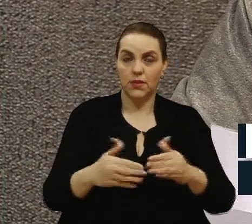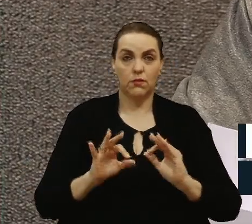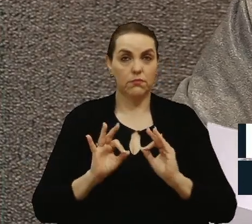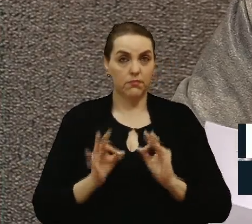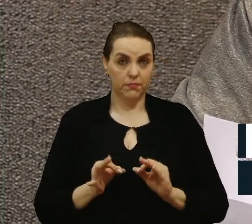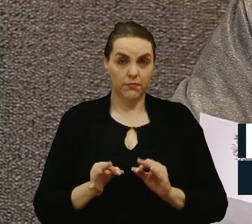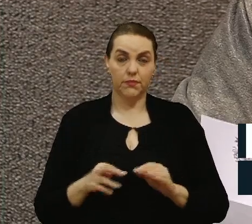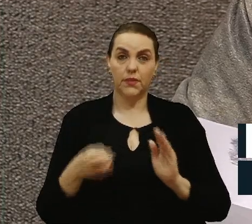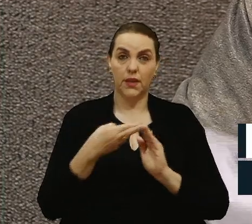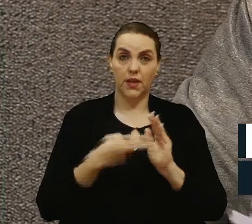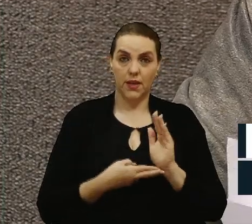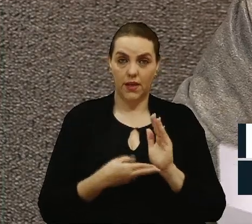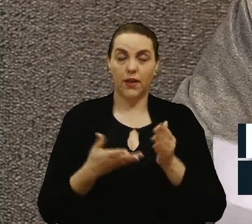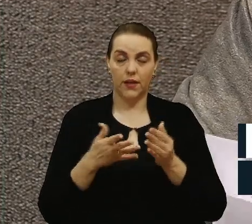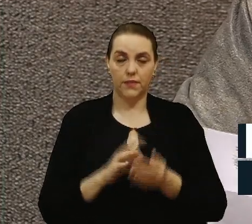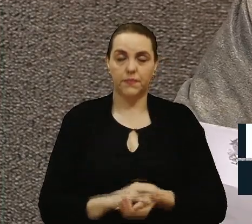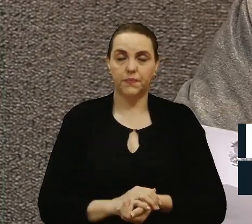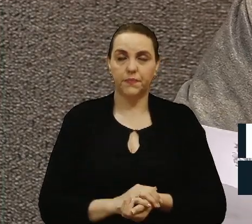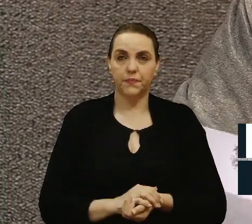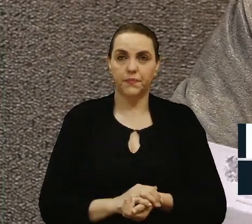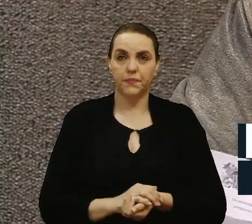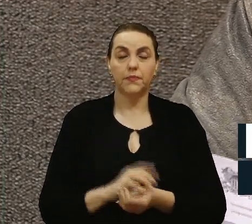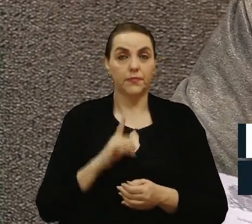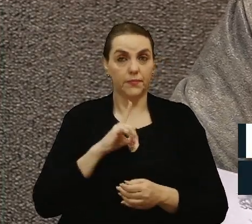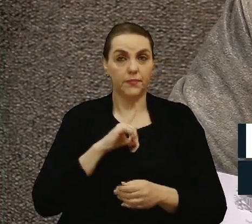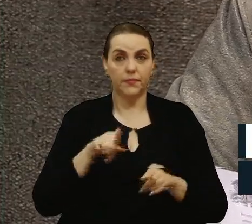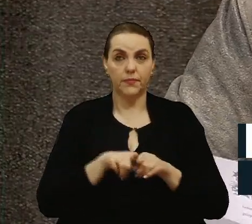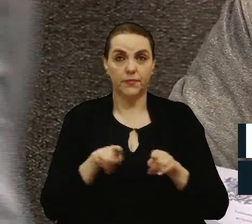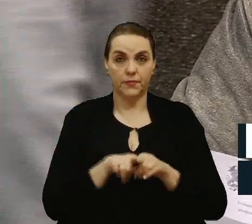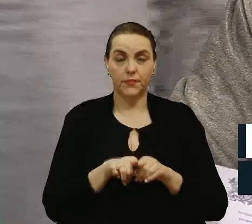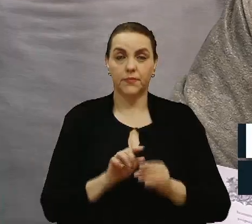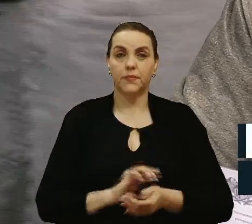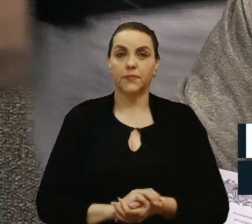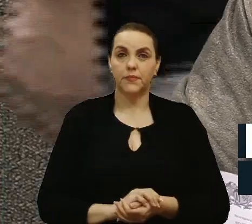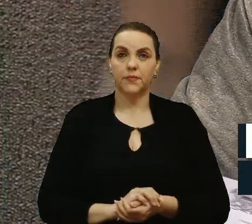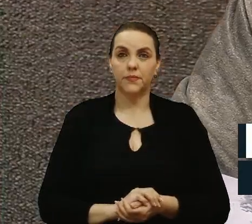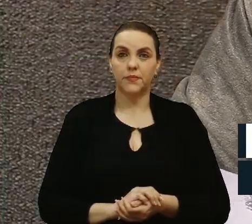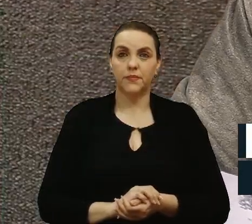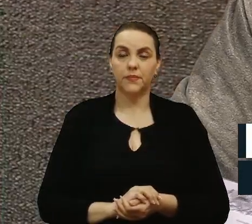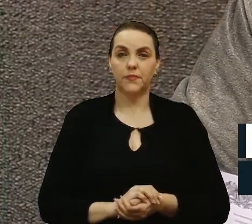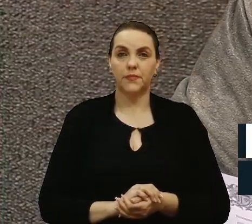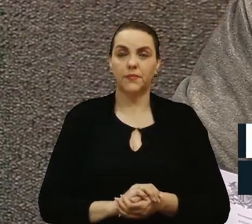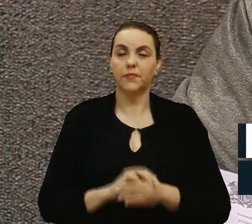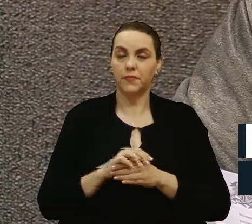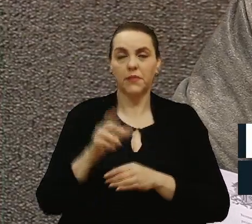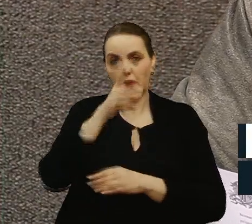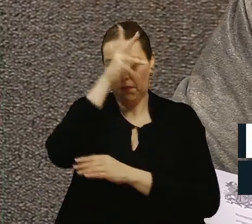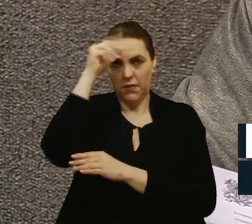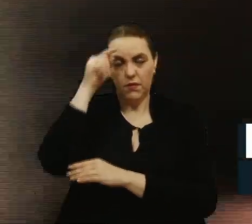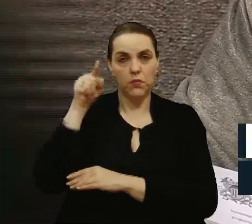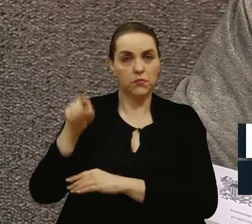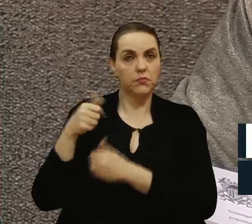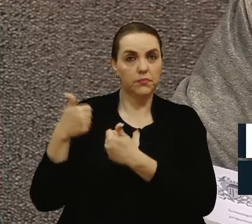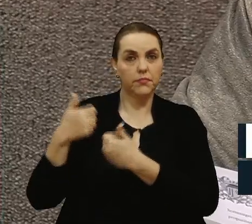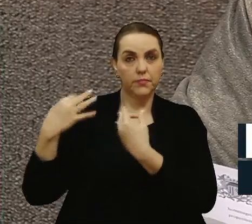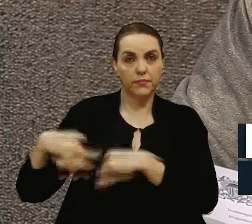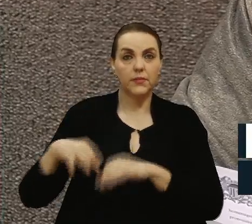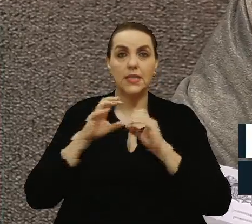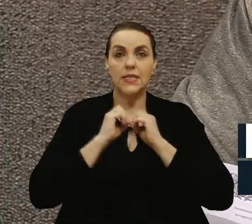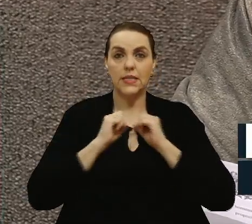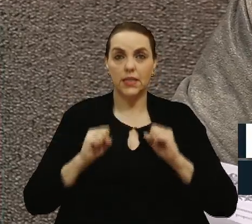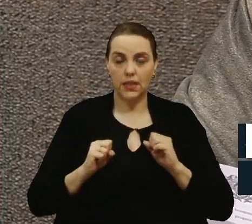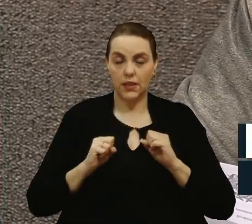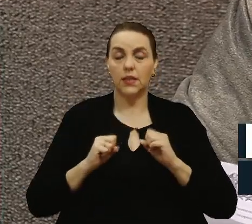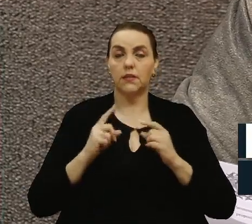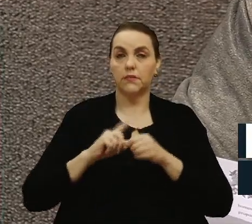o regramento aplicável. Consta dos autos manifestação do Poder Executivo pela Secretaria Municipal de